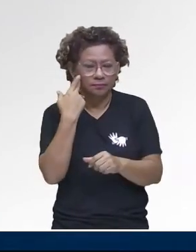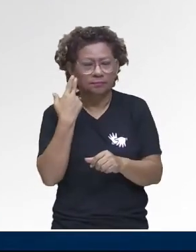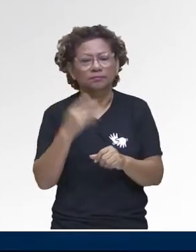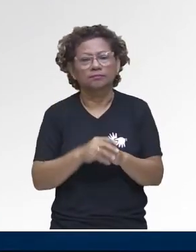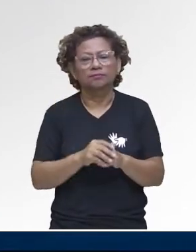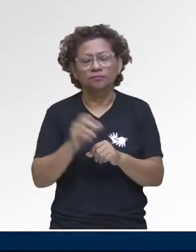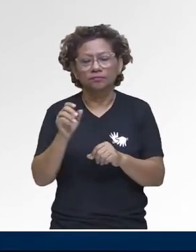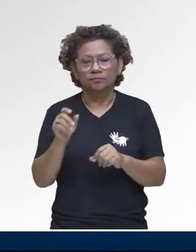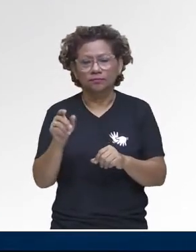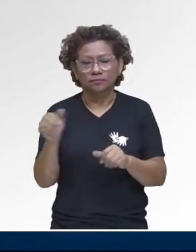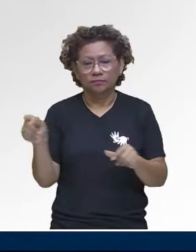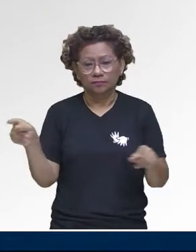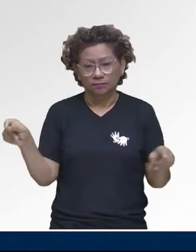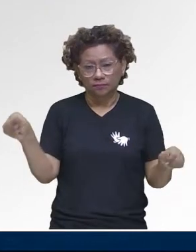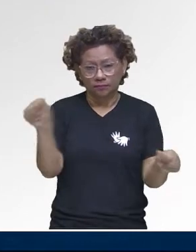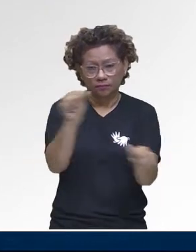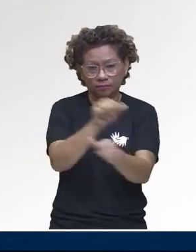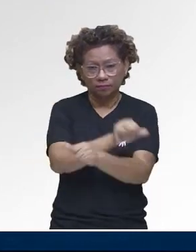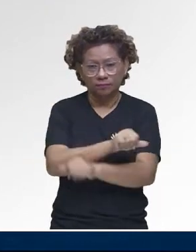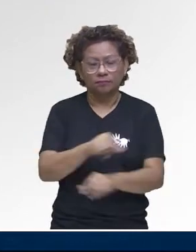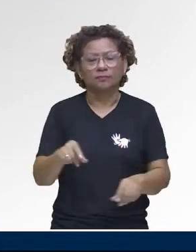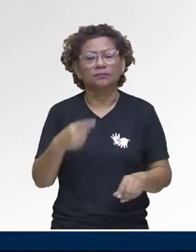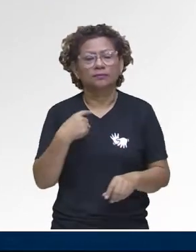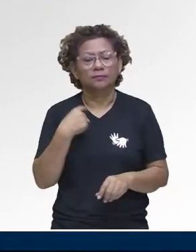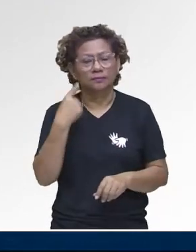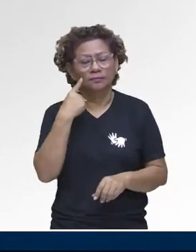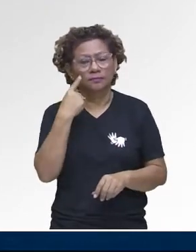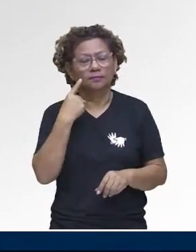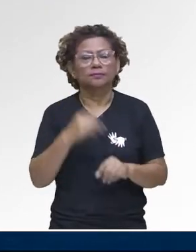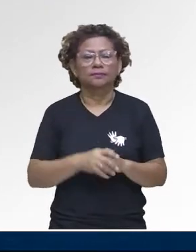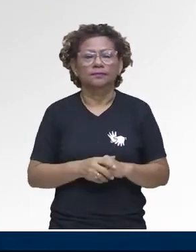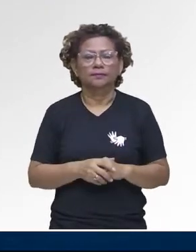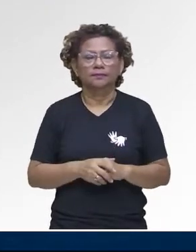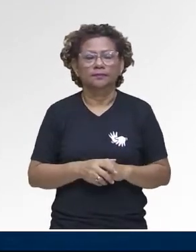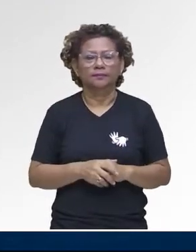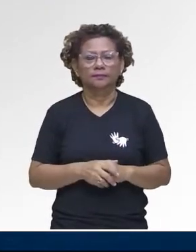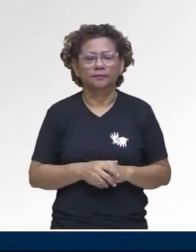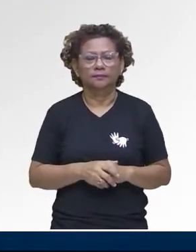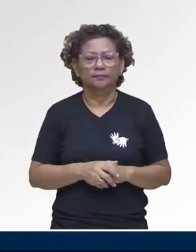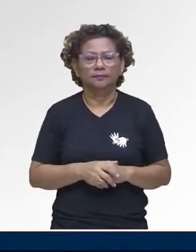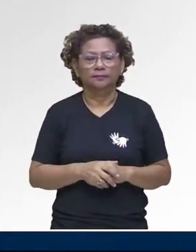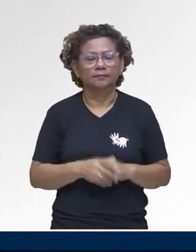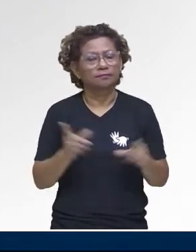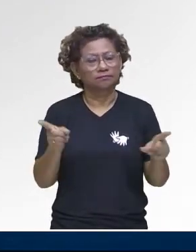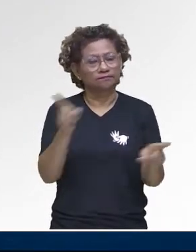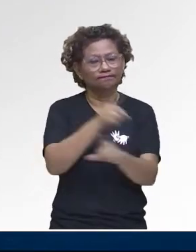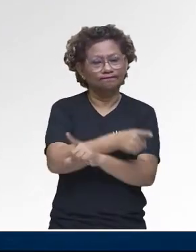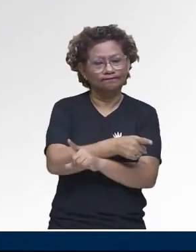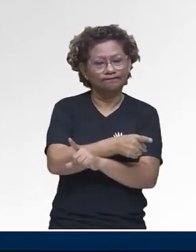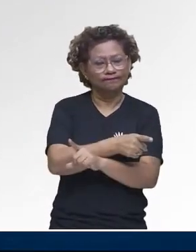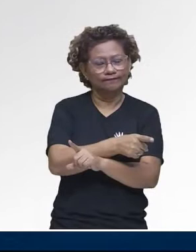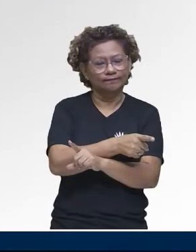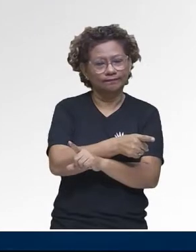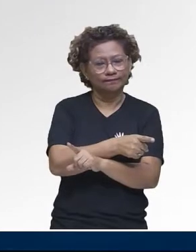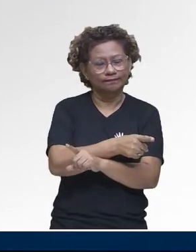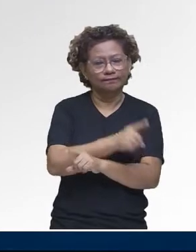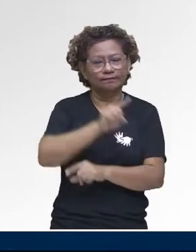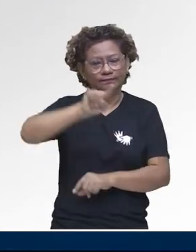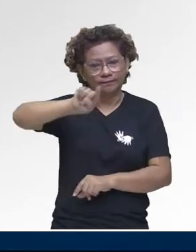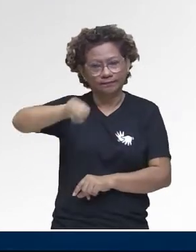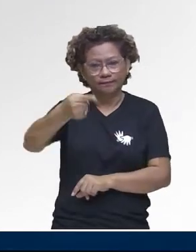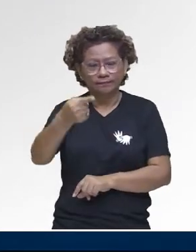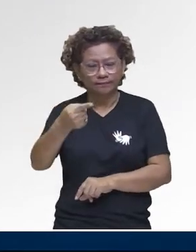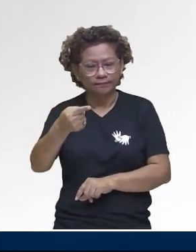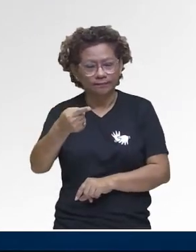vírgula. Então, nós tínhamos aqui, para converter meio em